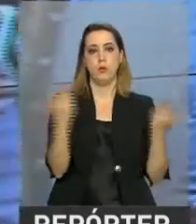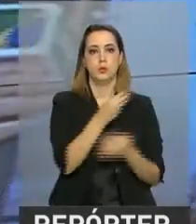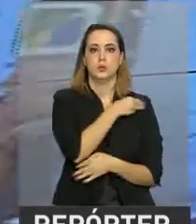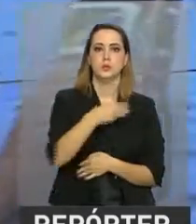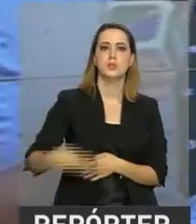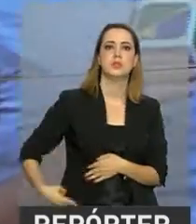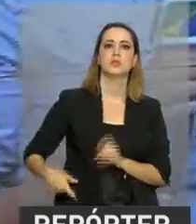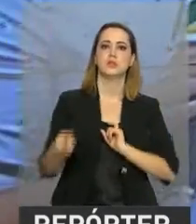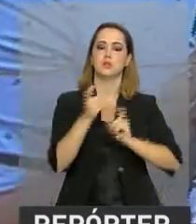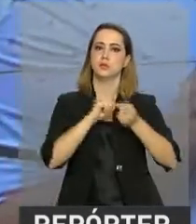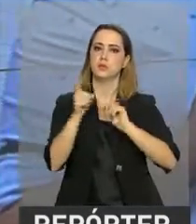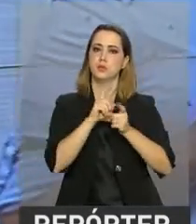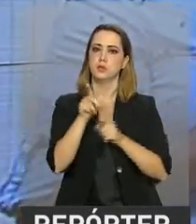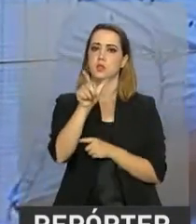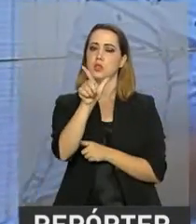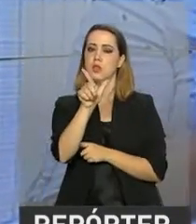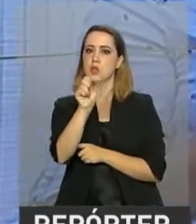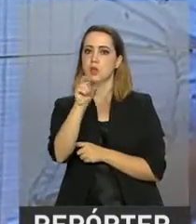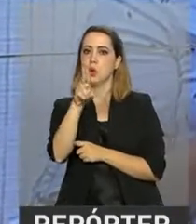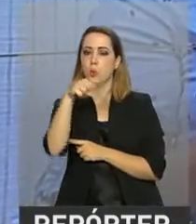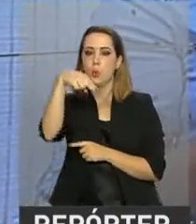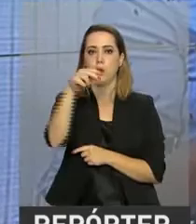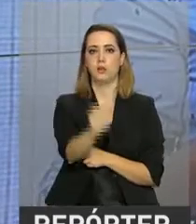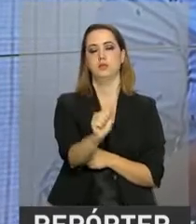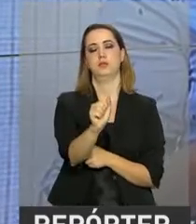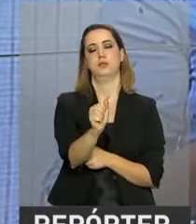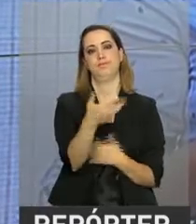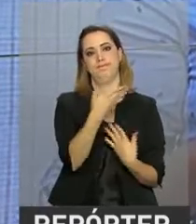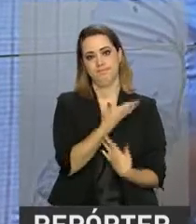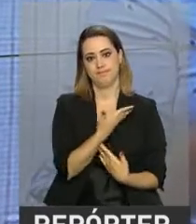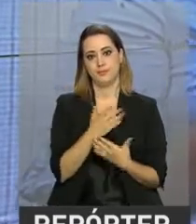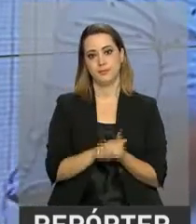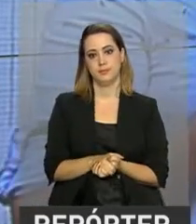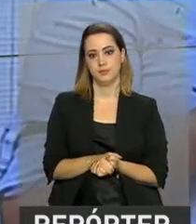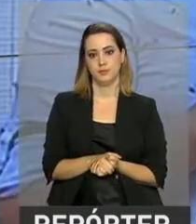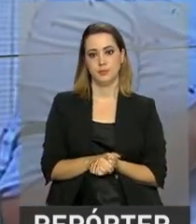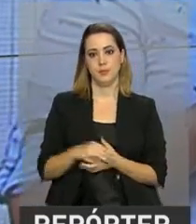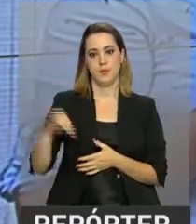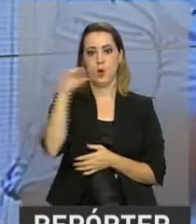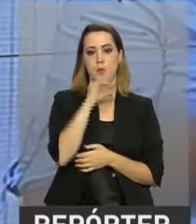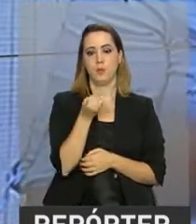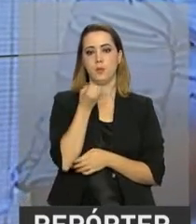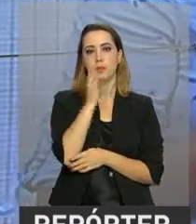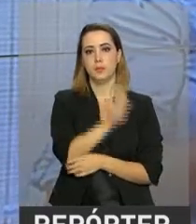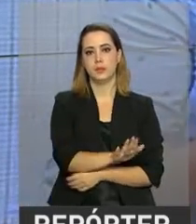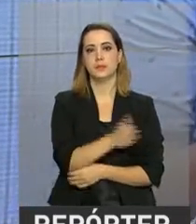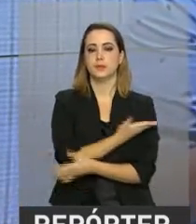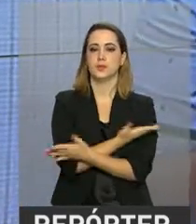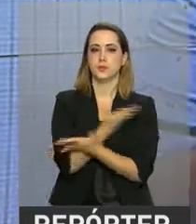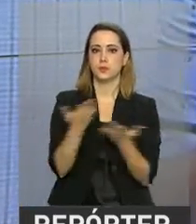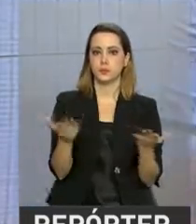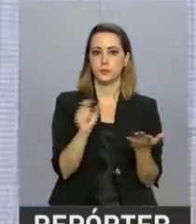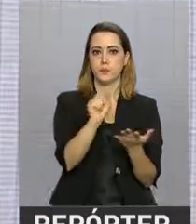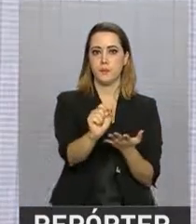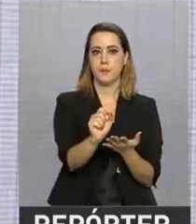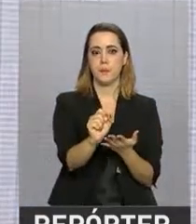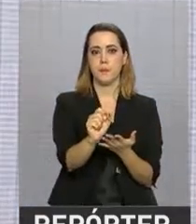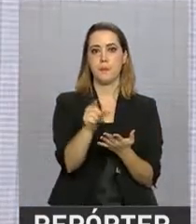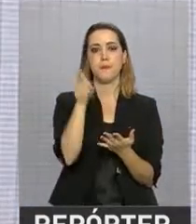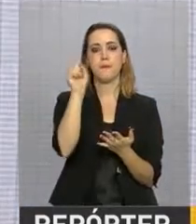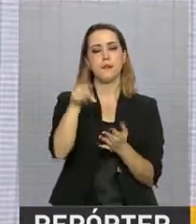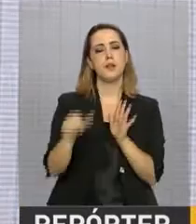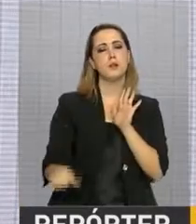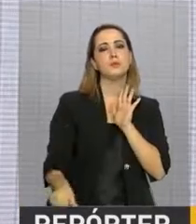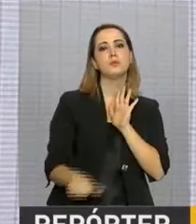Luana Karen tem ao vivo as informações. Luana, boa tarde. Olá, Jaime. Boa tarde a todos. Essa